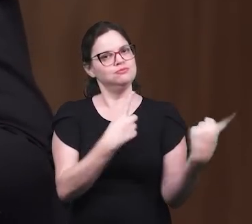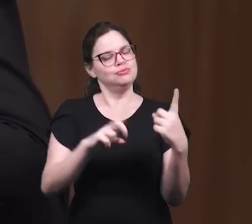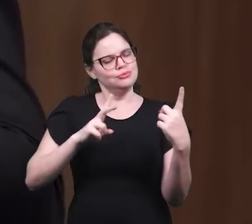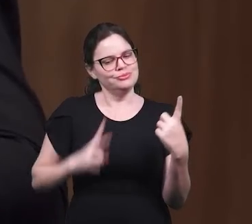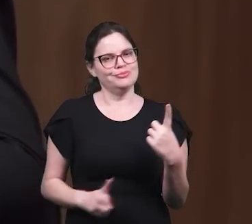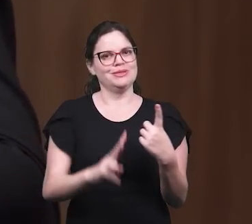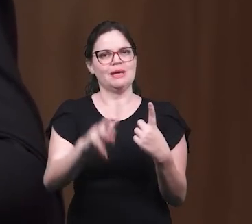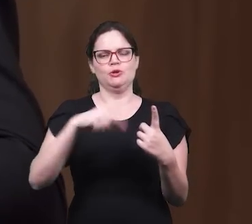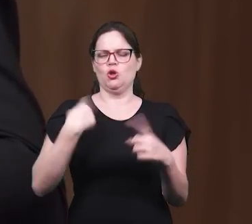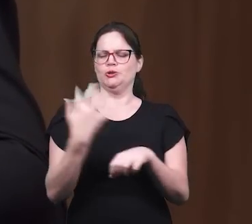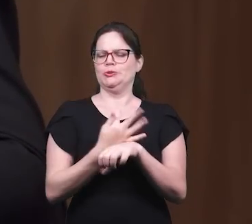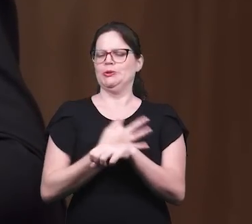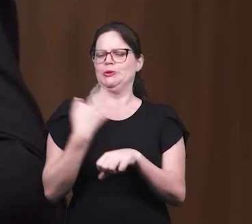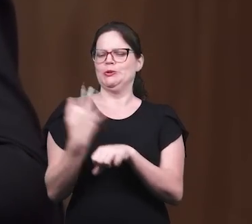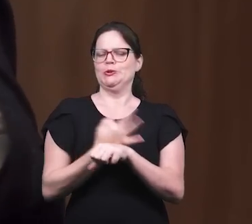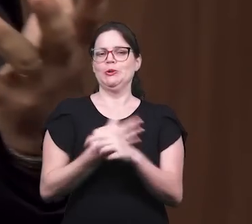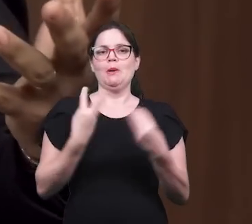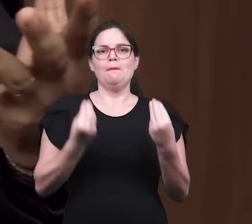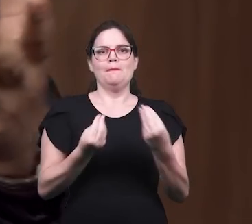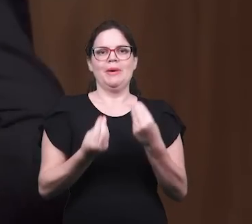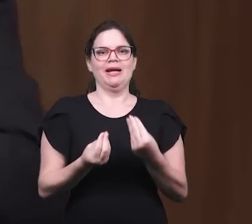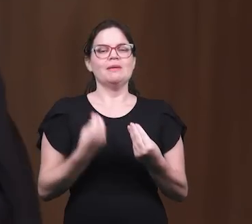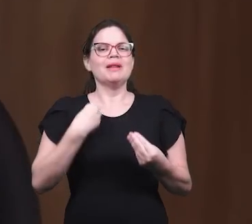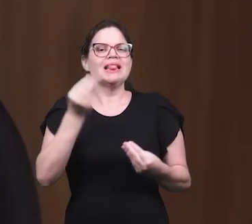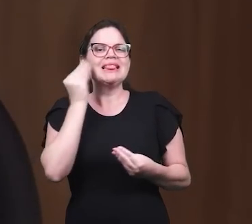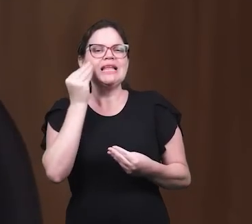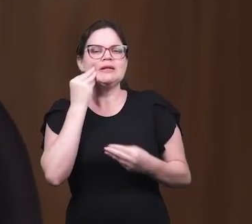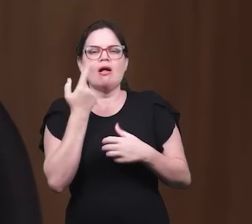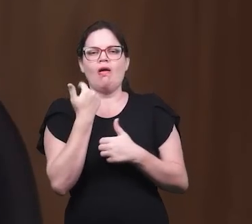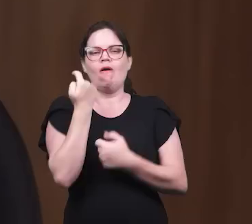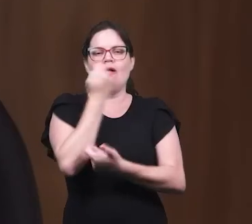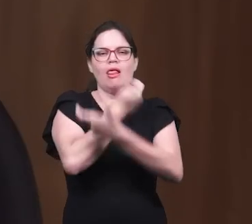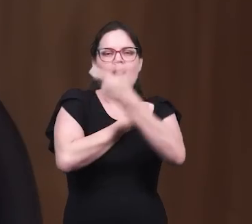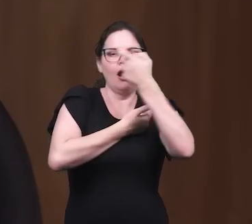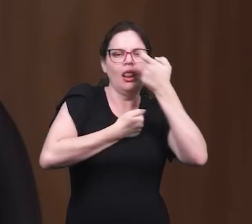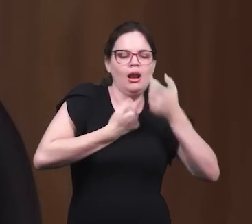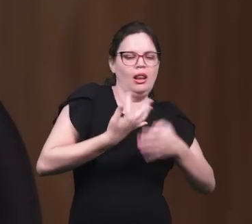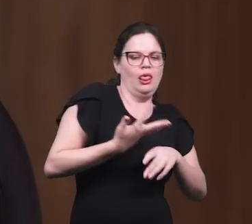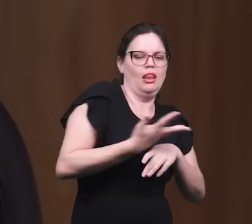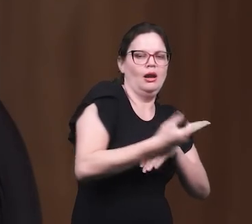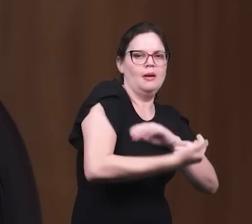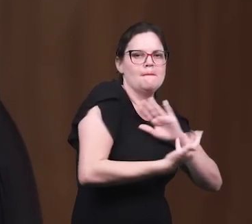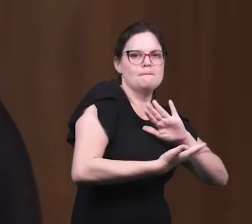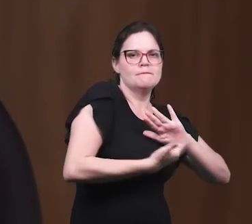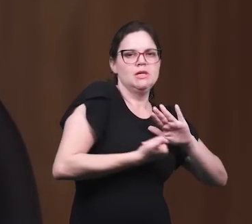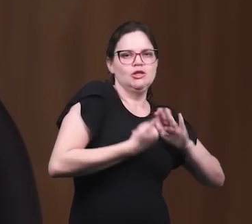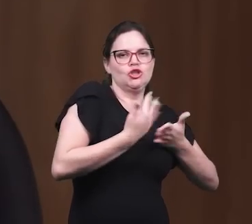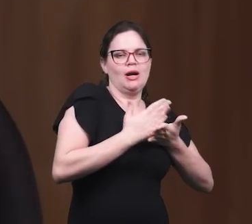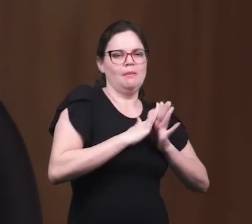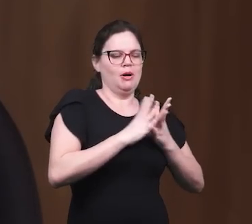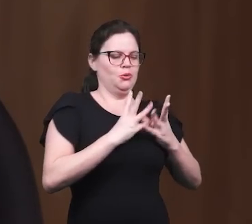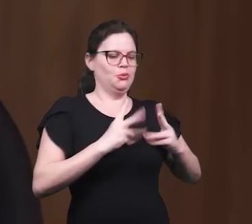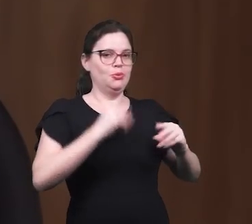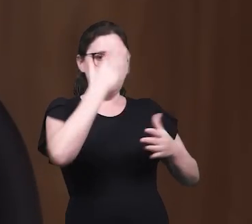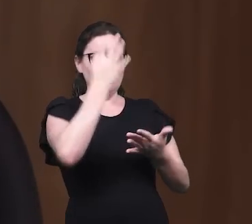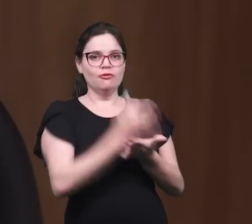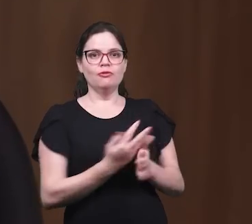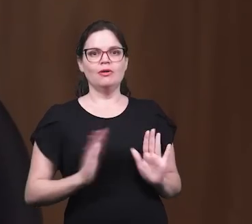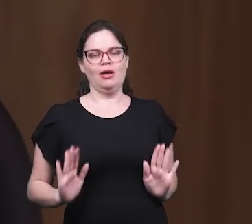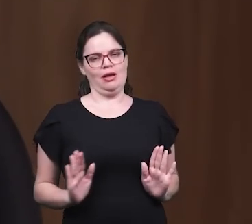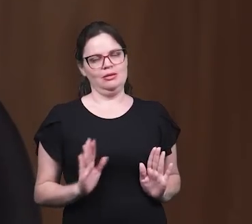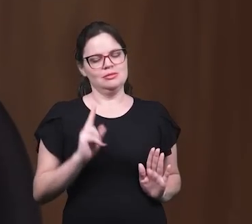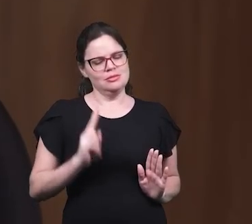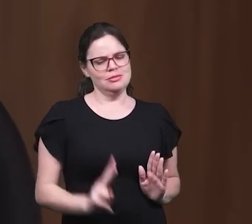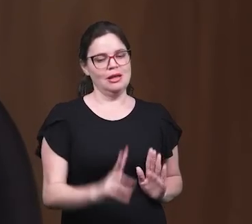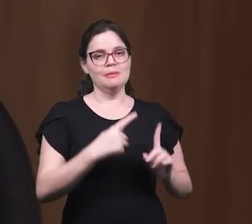esse evangelho que foi revelado ao nosso coração seja tirado, seja descrito. Agora, é importante nós dizermos uma